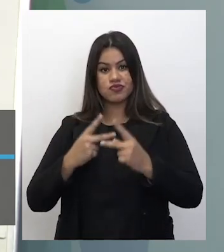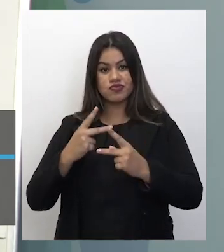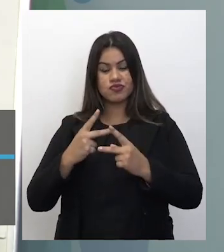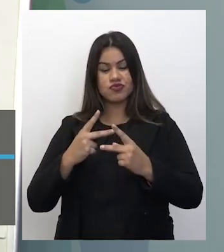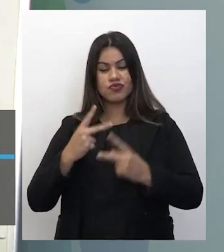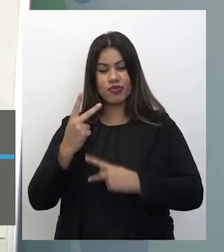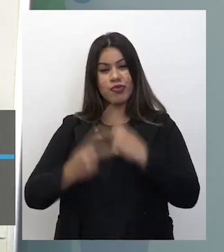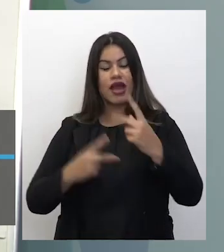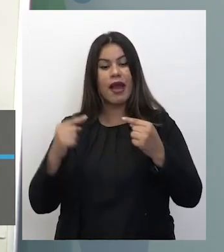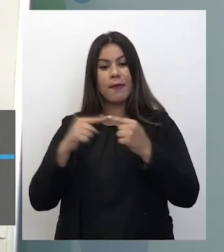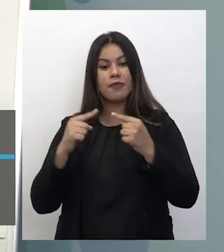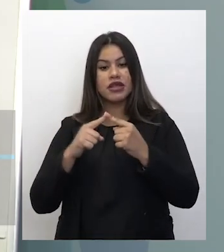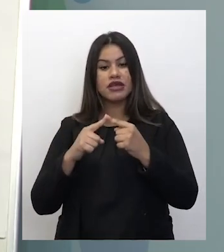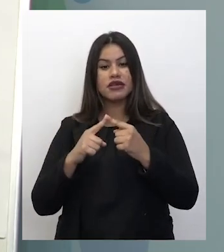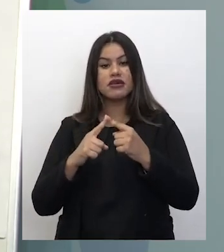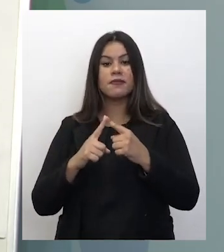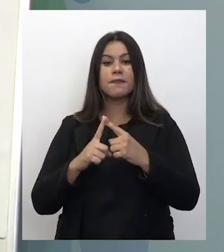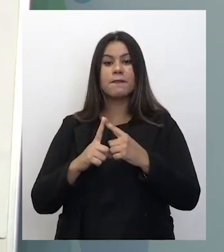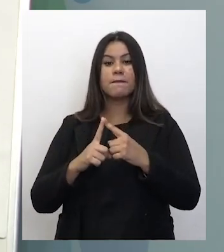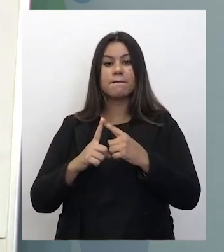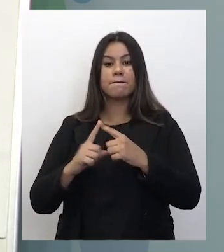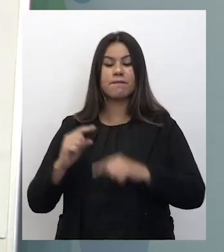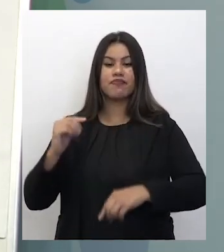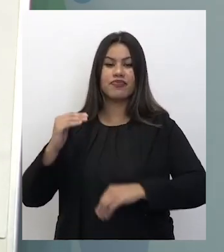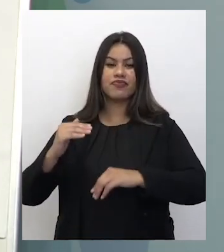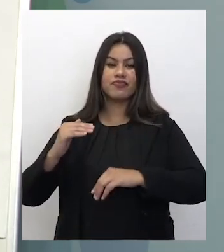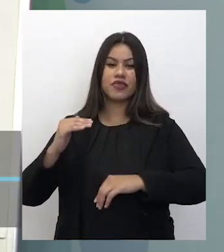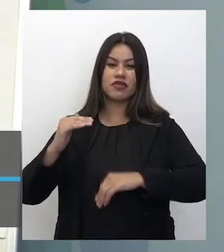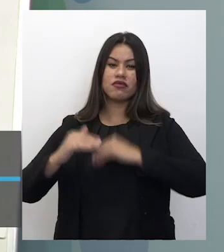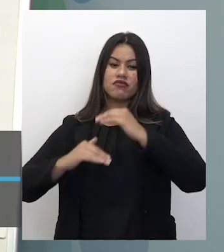vivos, né, até chegar